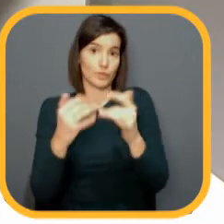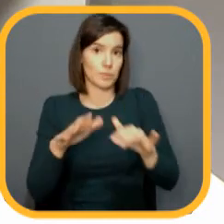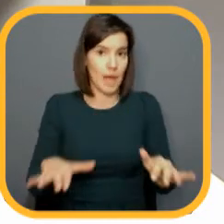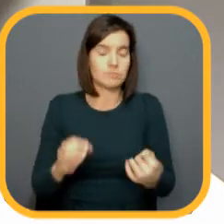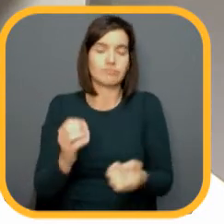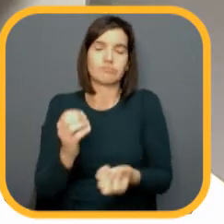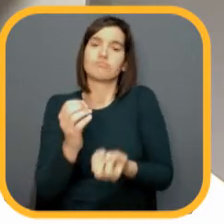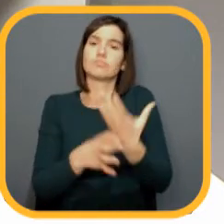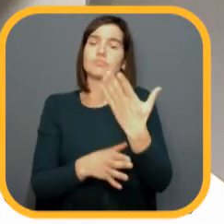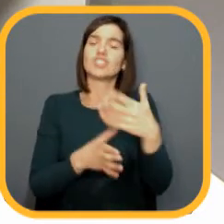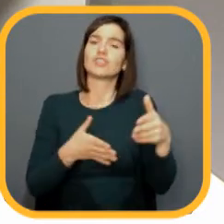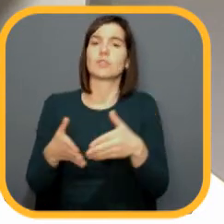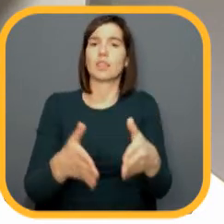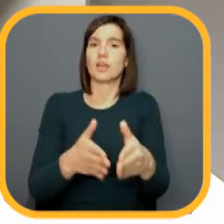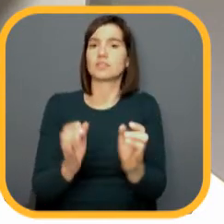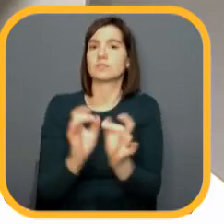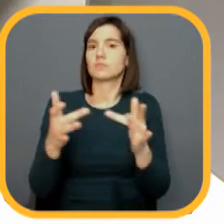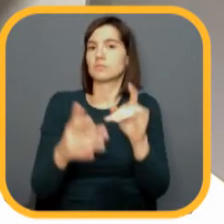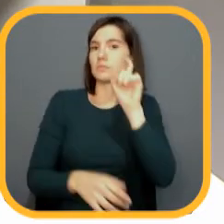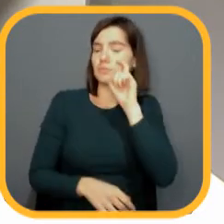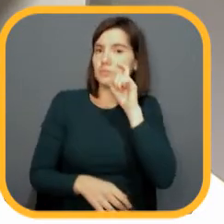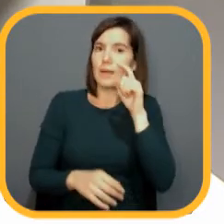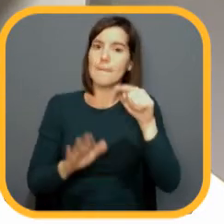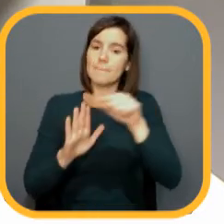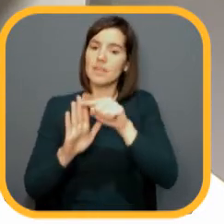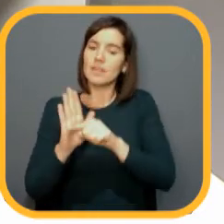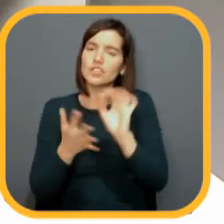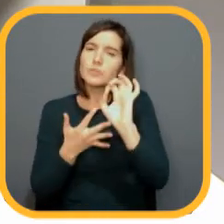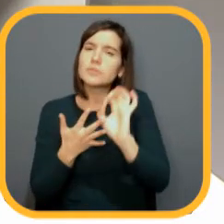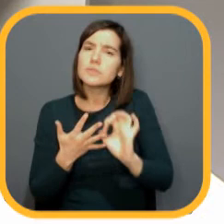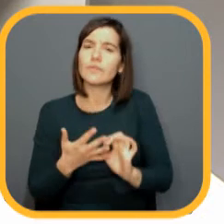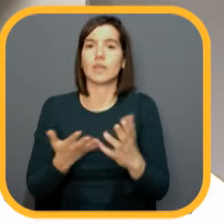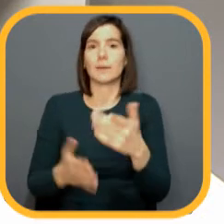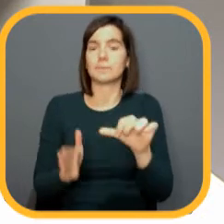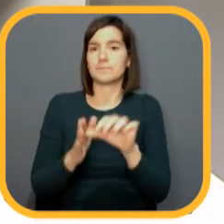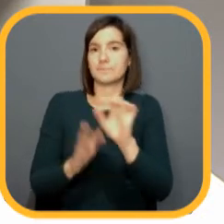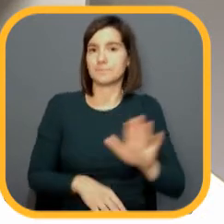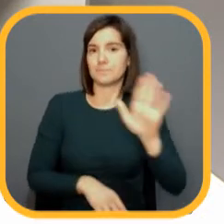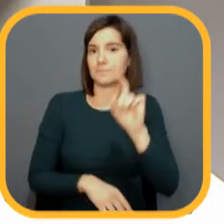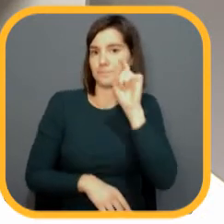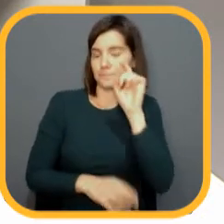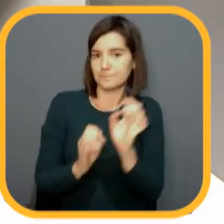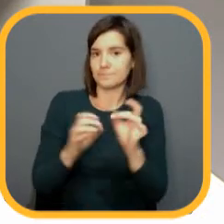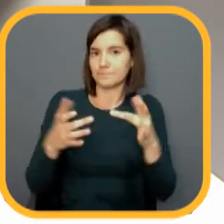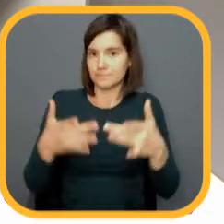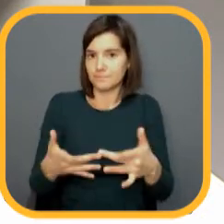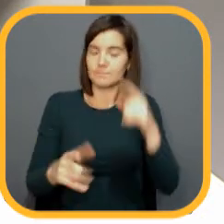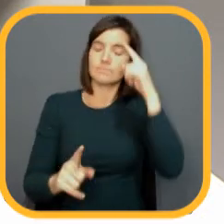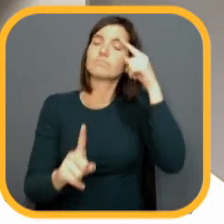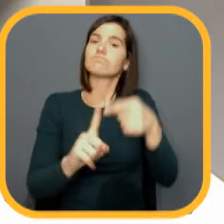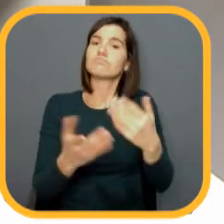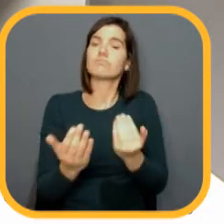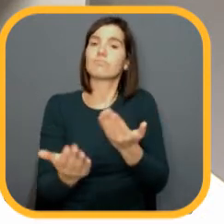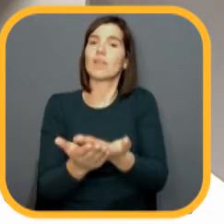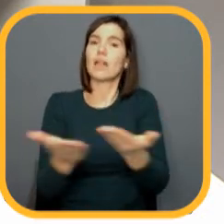nível da segurança informática, foi criada uma estratégia de cibersegurança com medidas muito específicas. O Centro Nacional de Cibersegurança